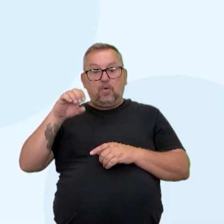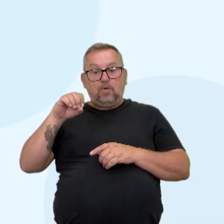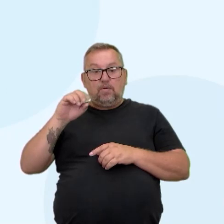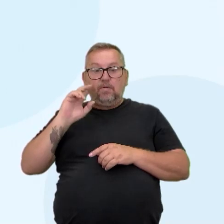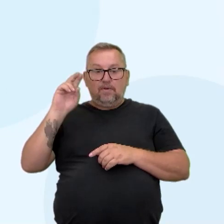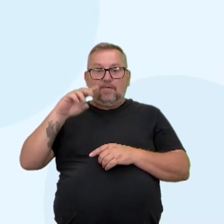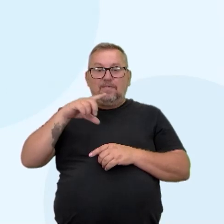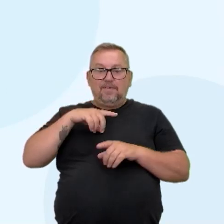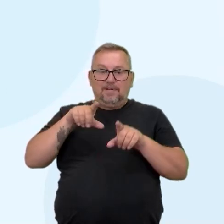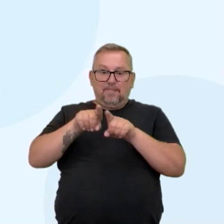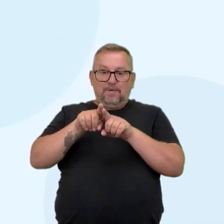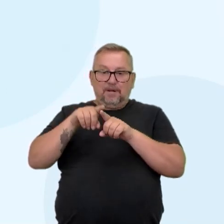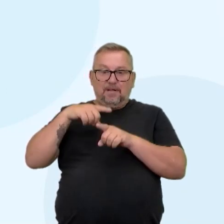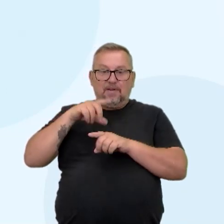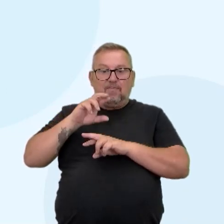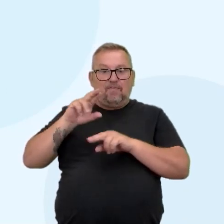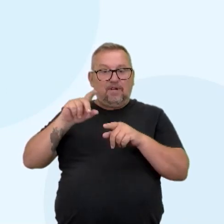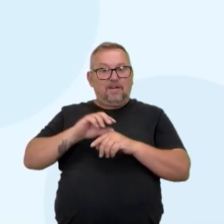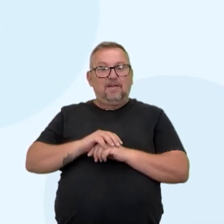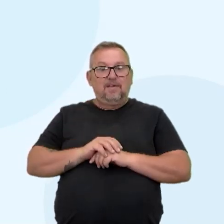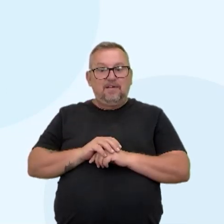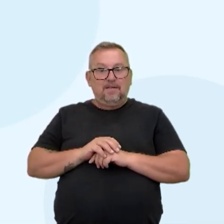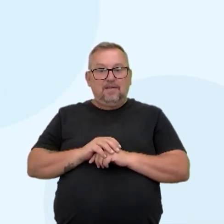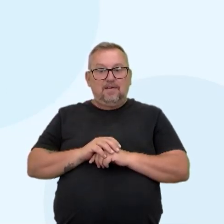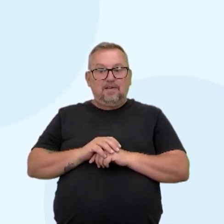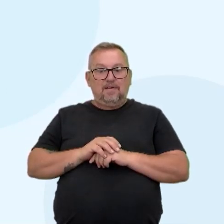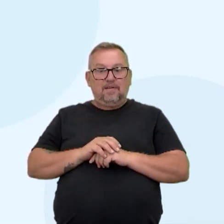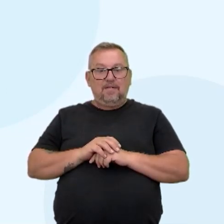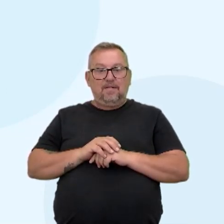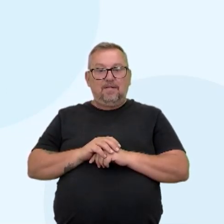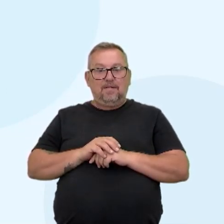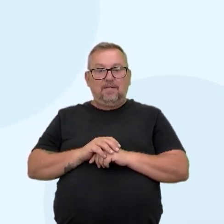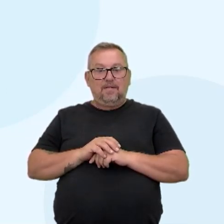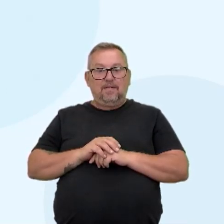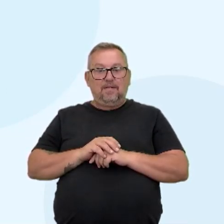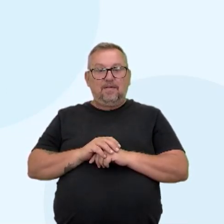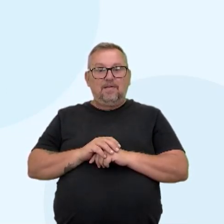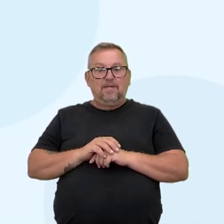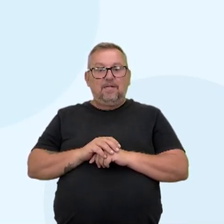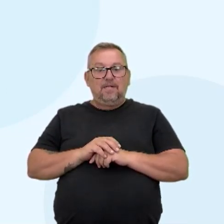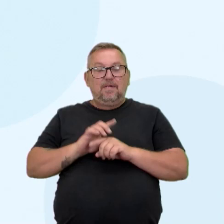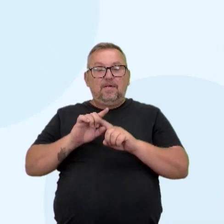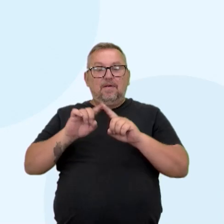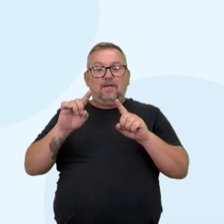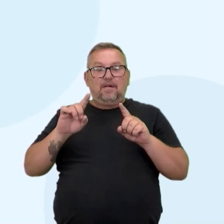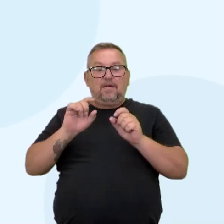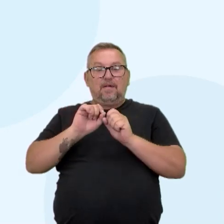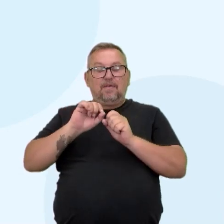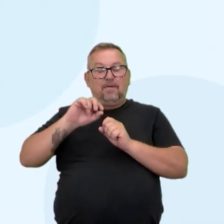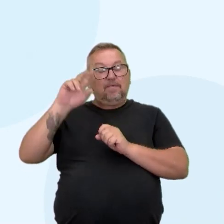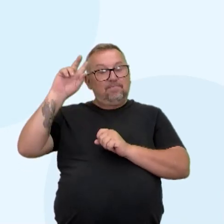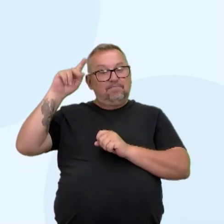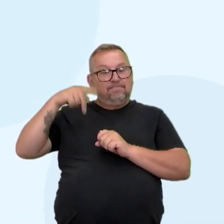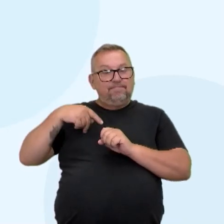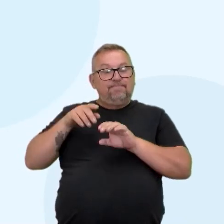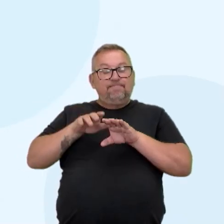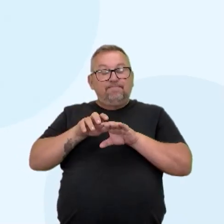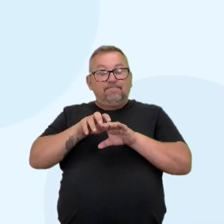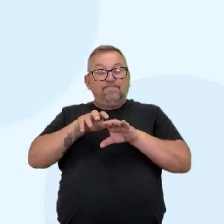Você percebeu que tem uma diferença com o outro amarelinho? Eu vi que ele tá até ali, ó. Porque ele já se autossegrega.